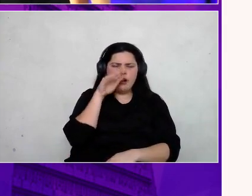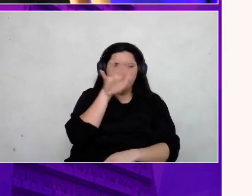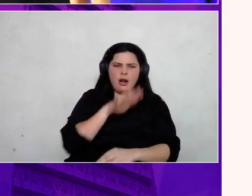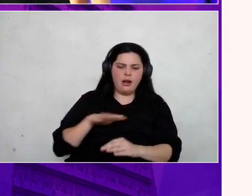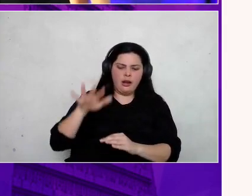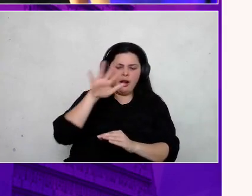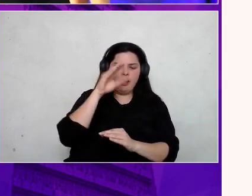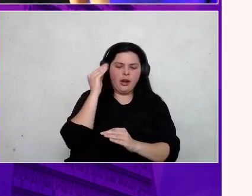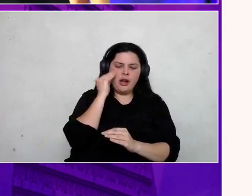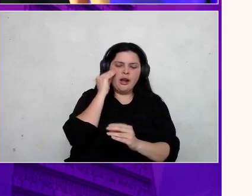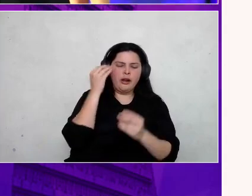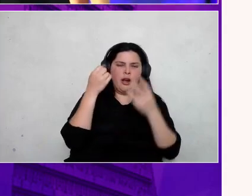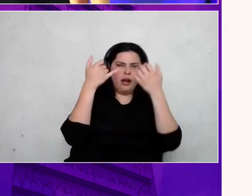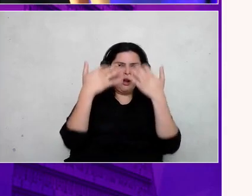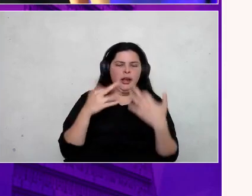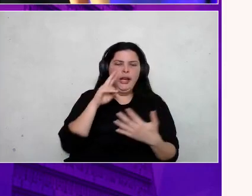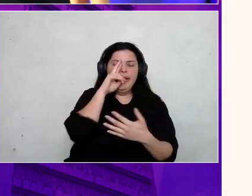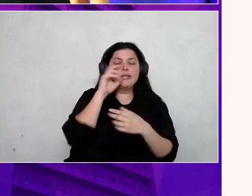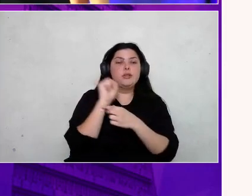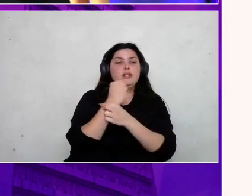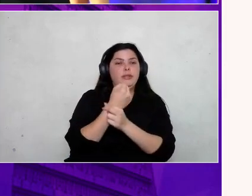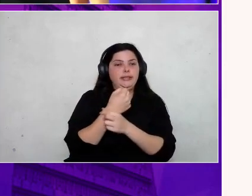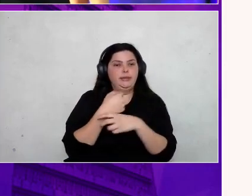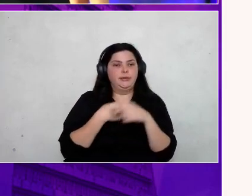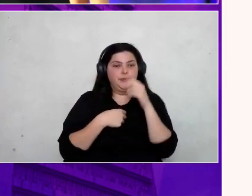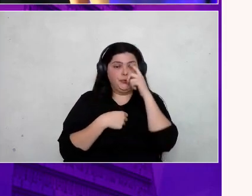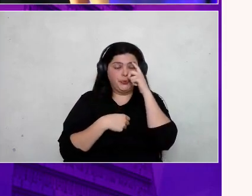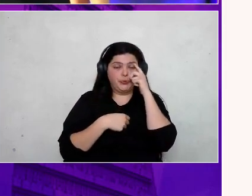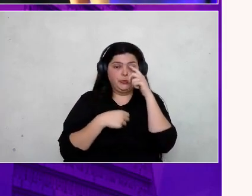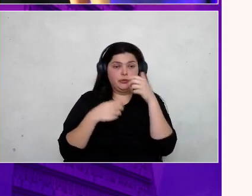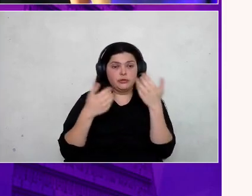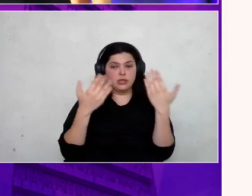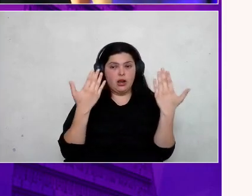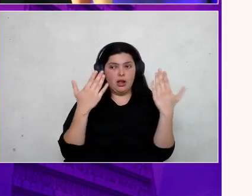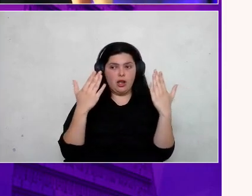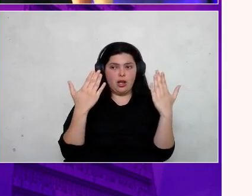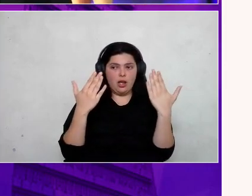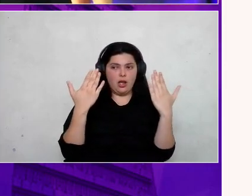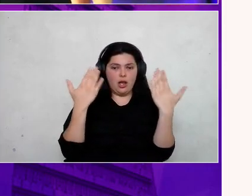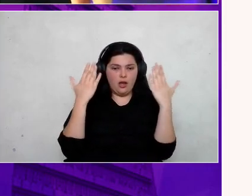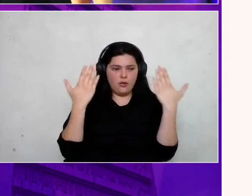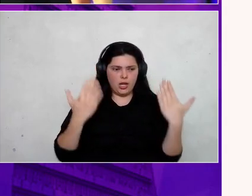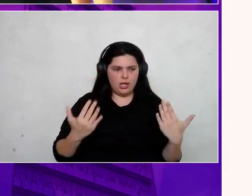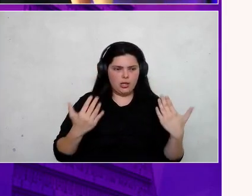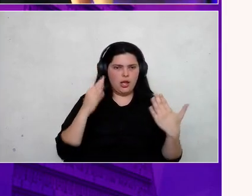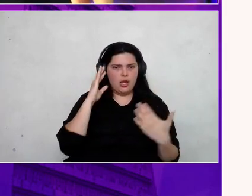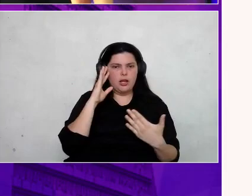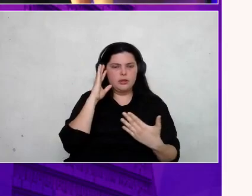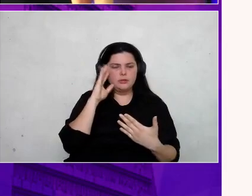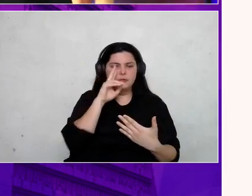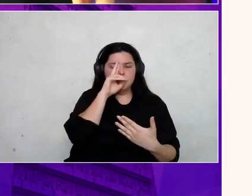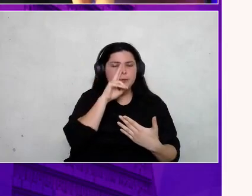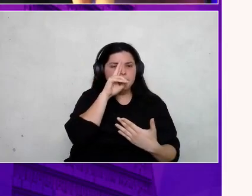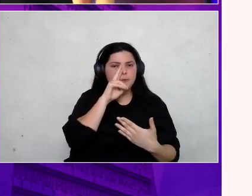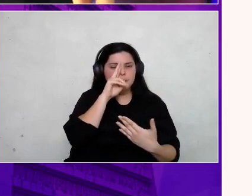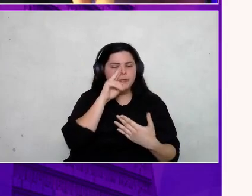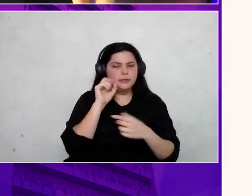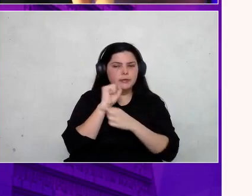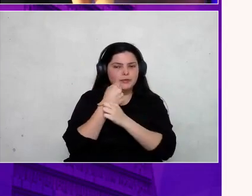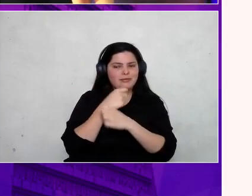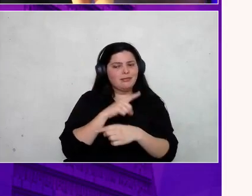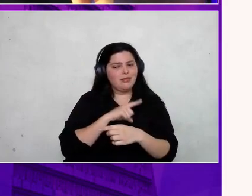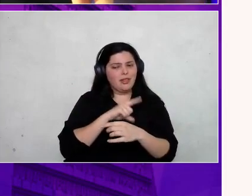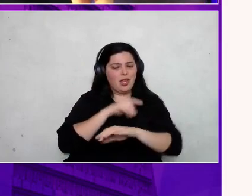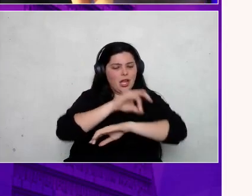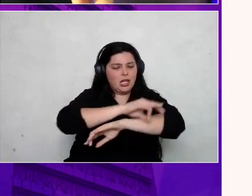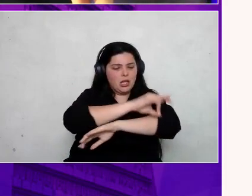mais para risco de segurança. Vocês avaliam o risco de segurança das decisões arquiteturais que vocês trazem para a organização? As